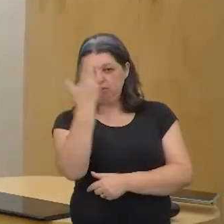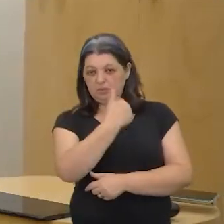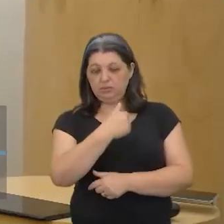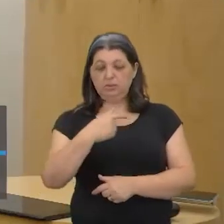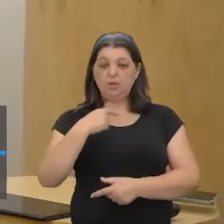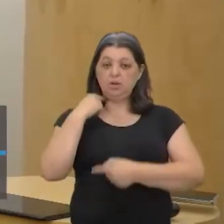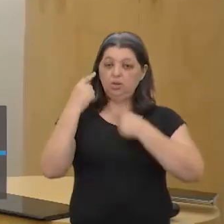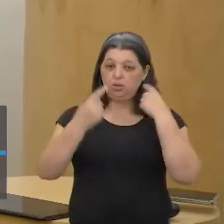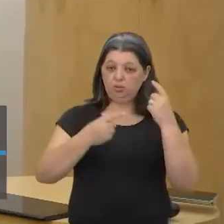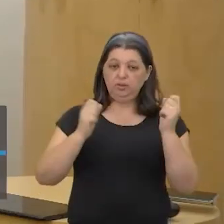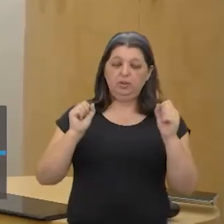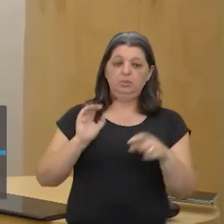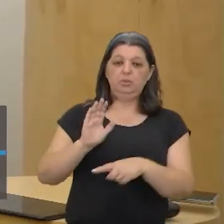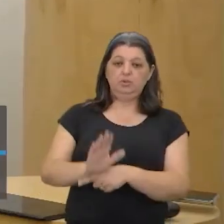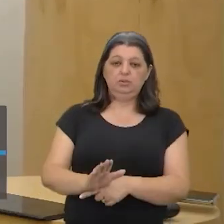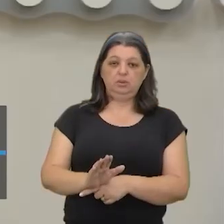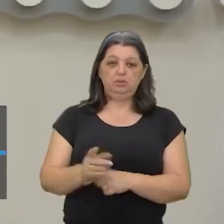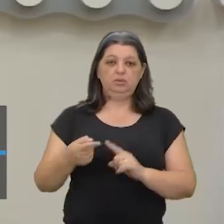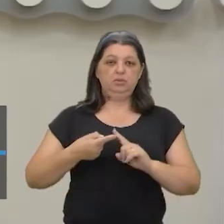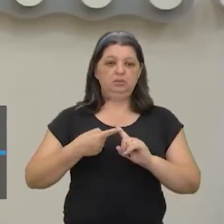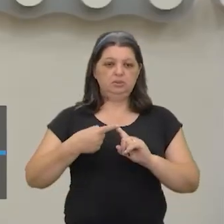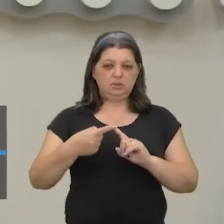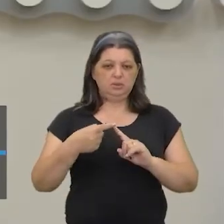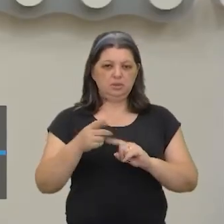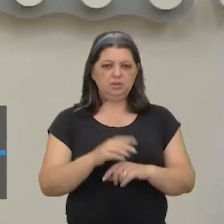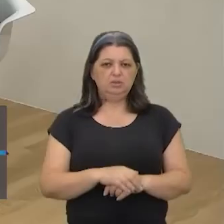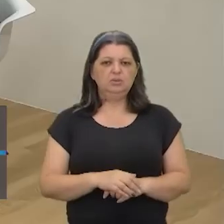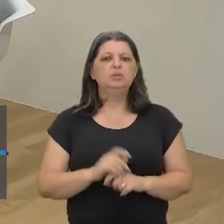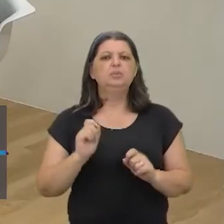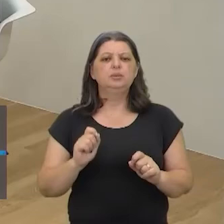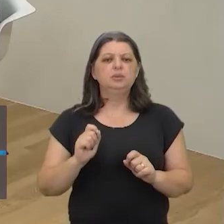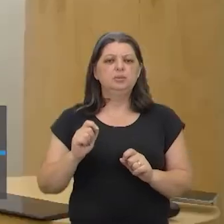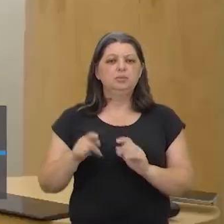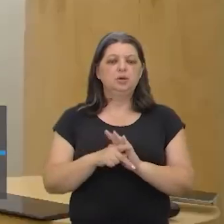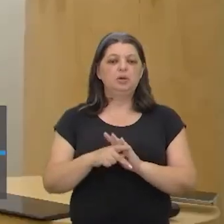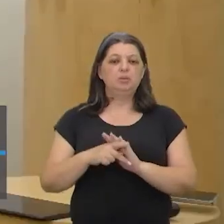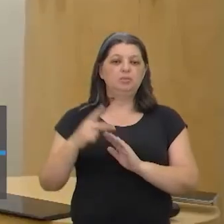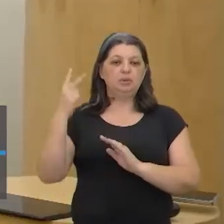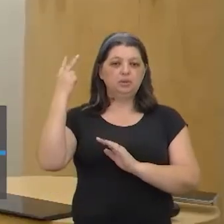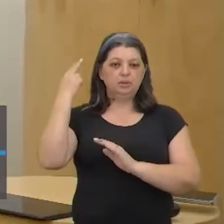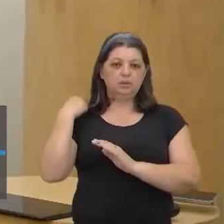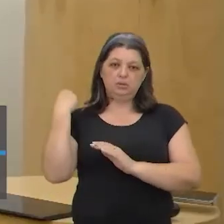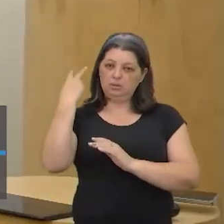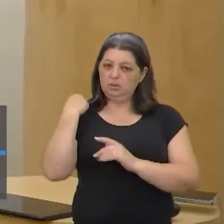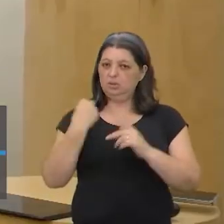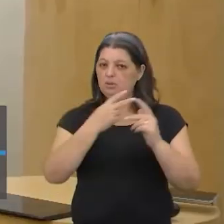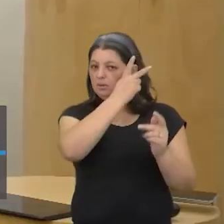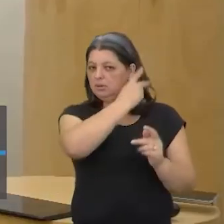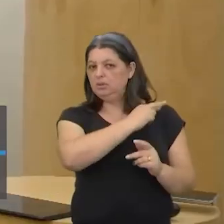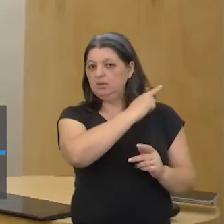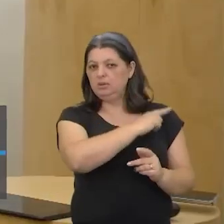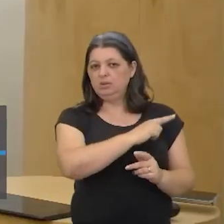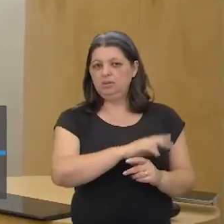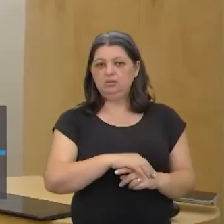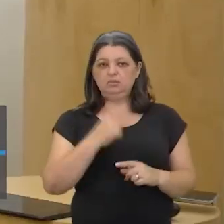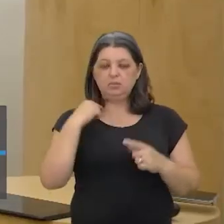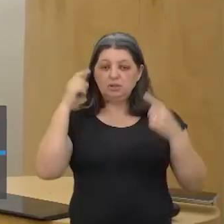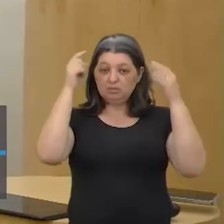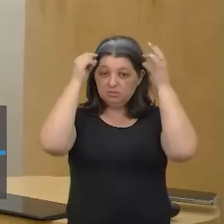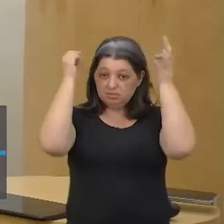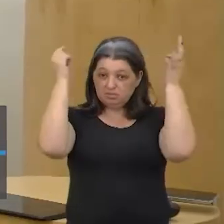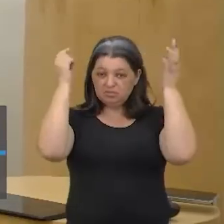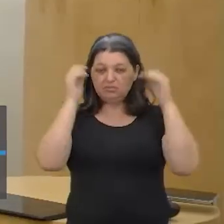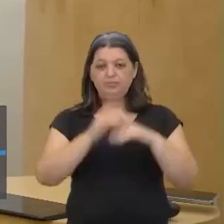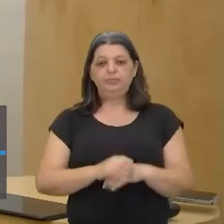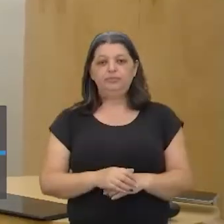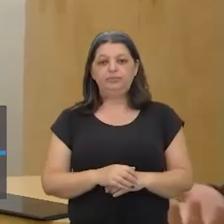dúvidas. E até a próxima semana. Sim, e para que serve a chapinha? Chapinha, na verdade, é só para não deixar o seu cabelo assim, ó. Porque o frizz